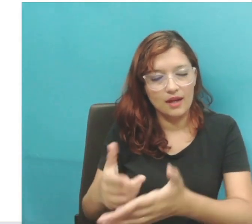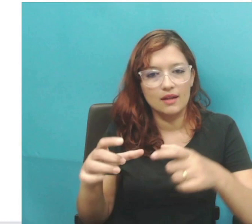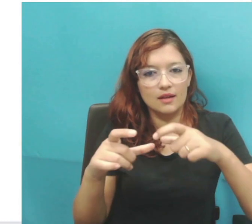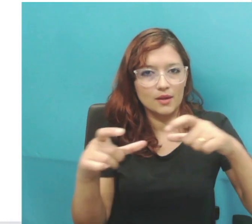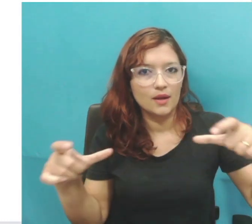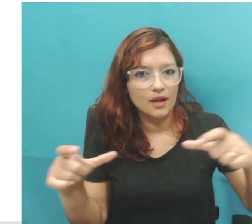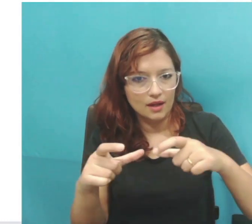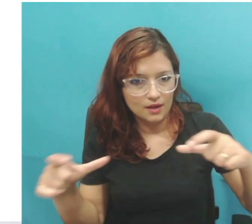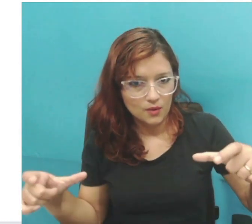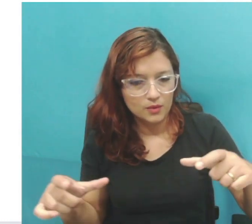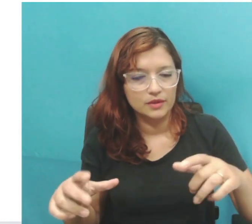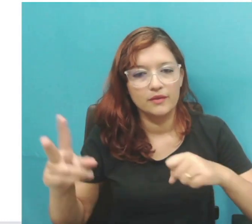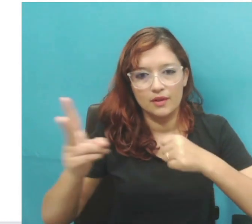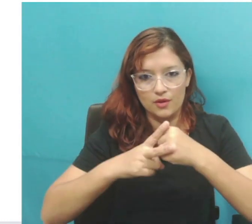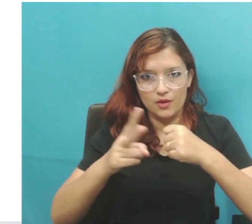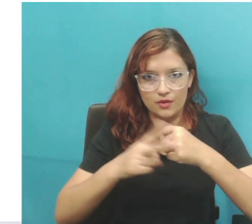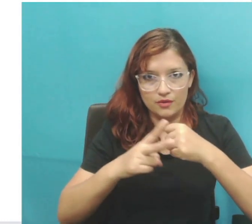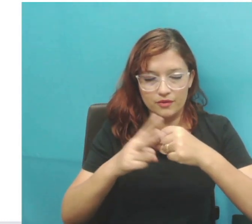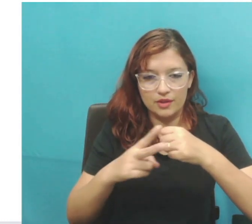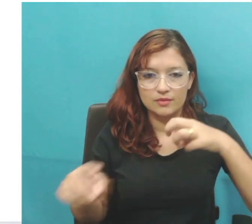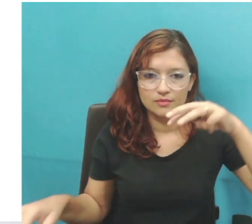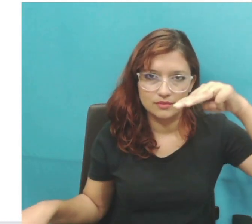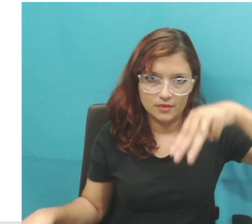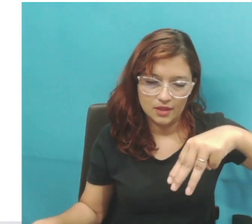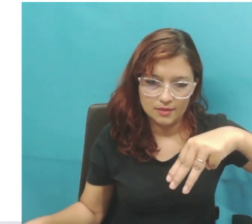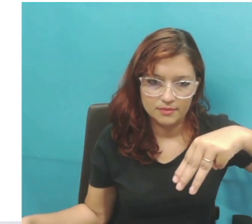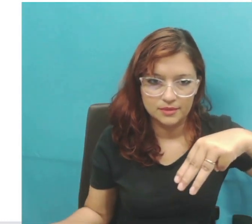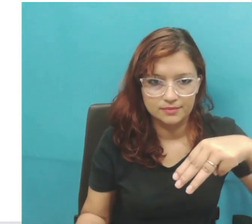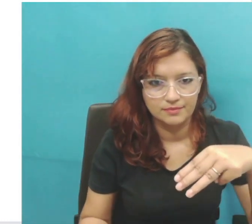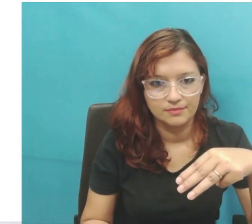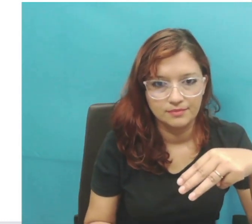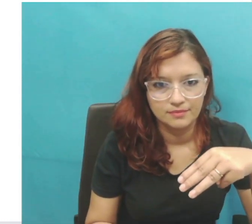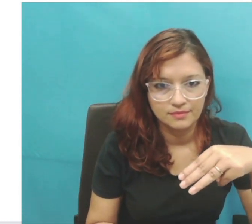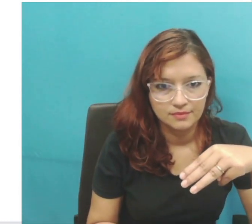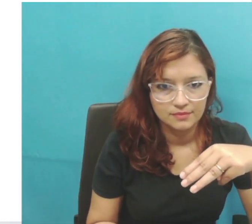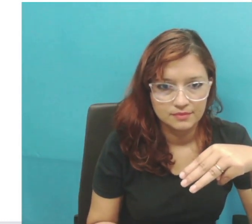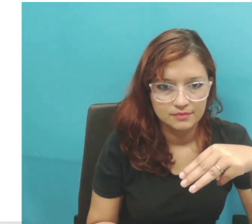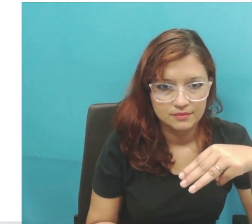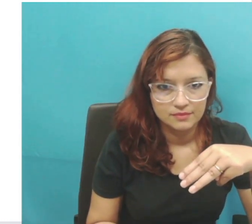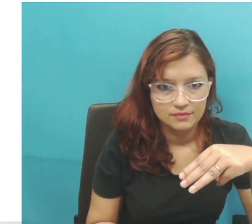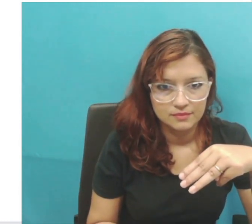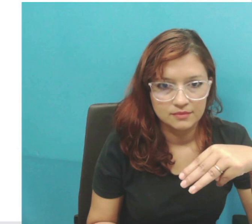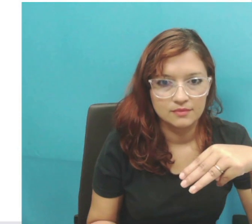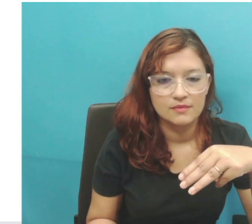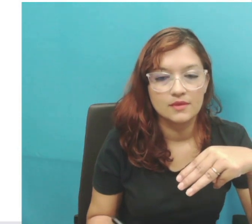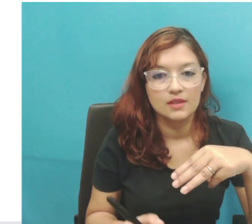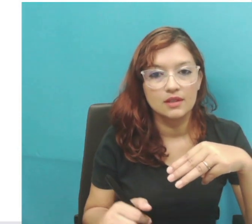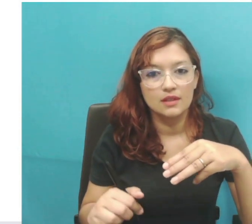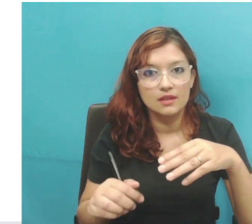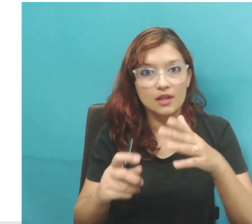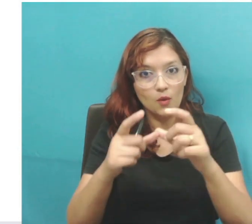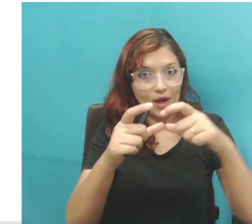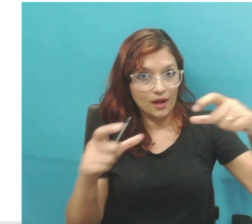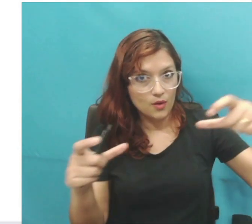eles pagam a conta. Então, o verbo terminou em M.